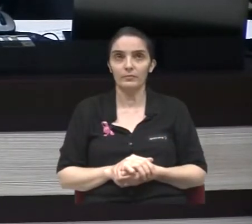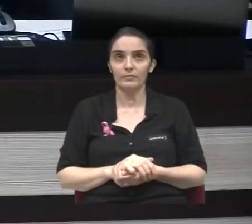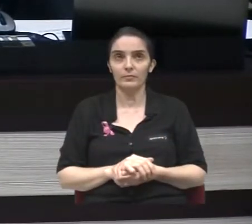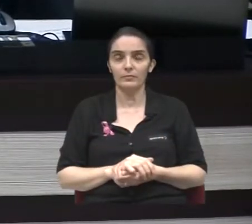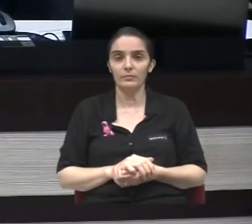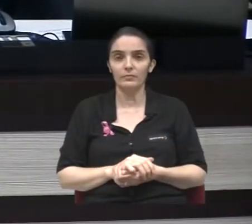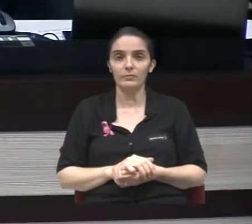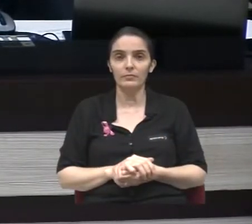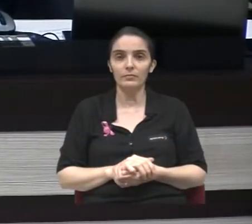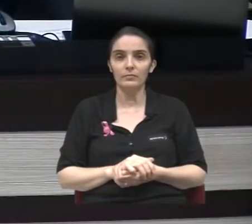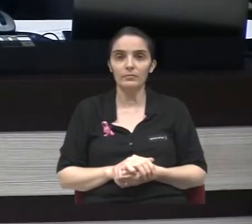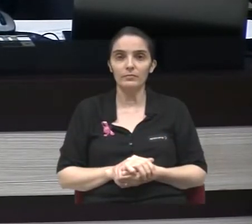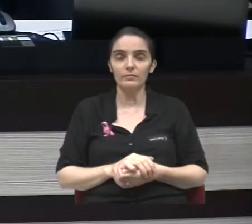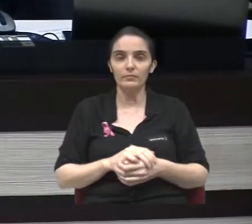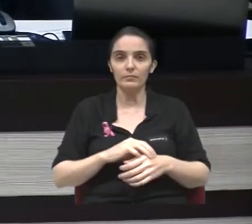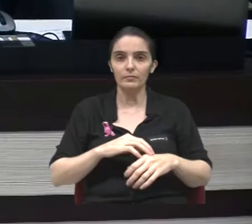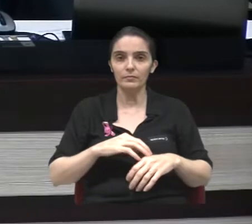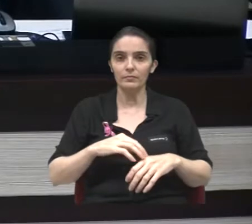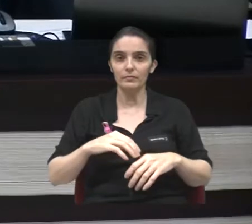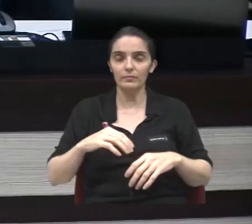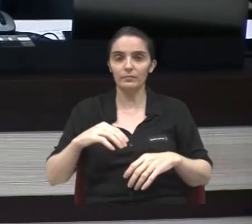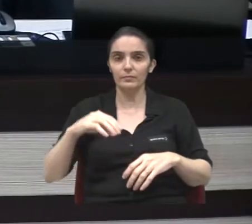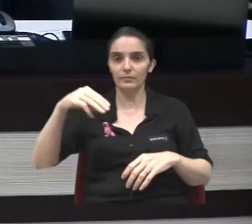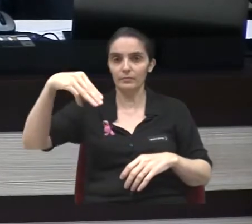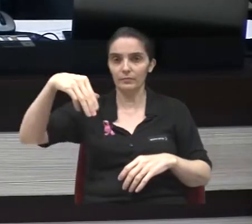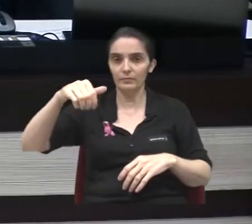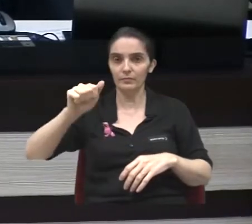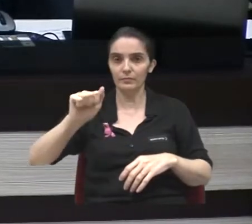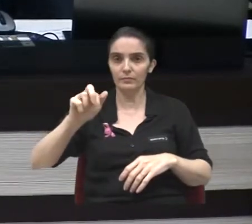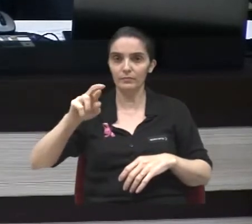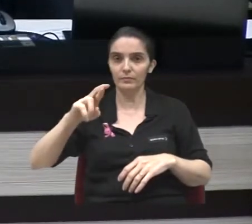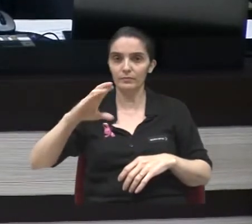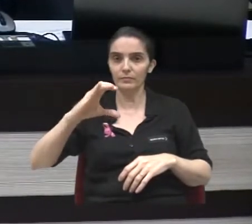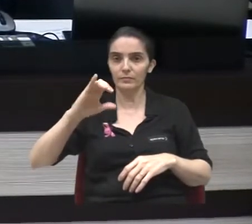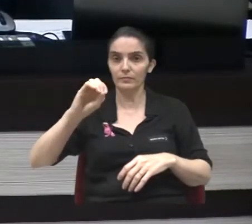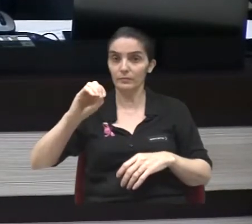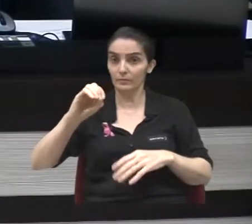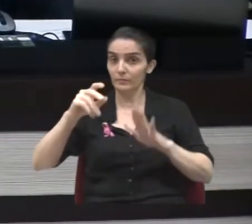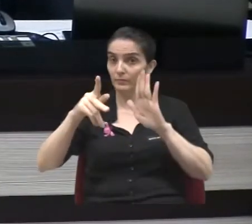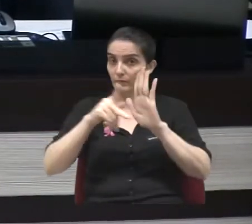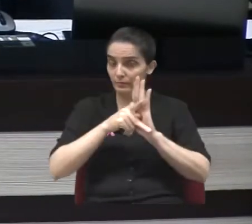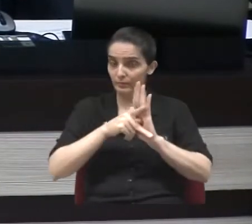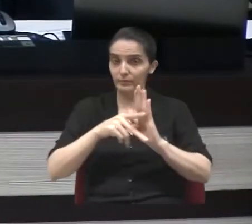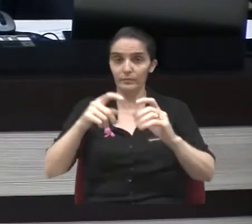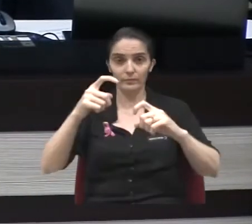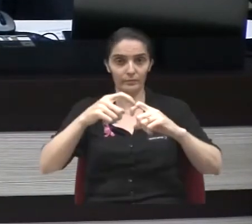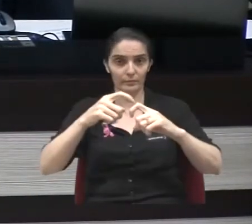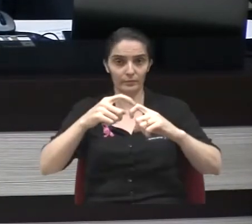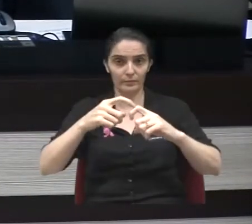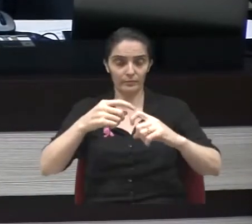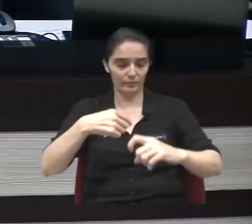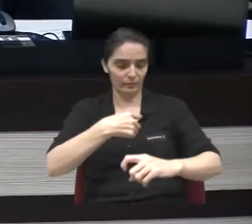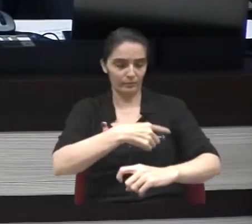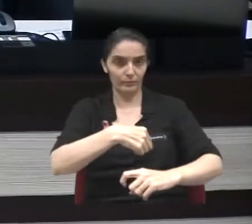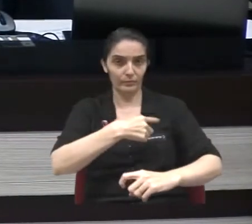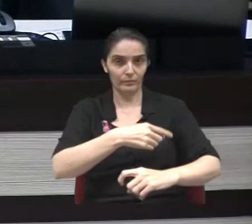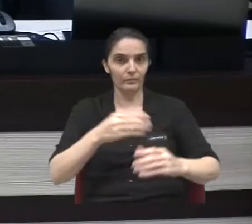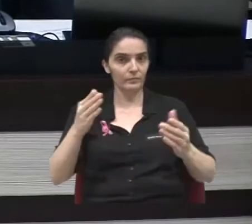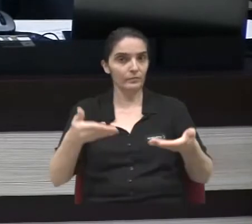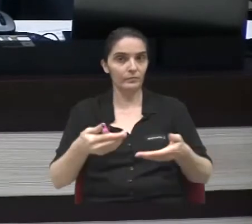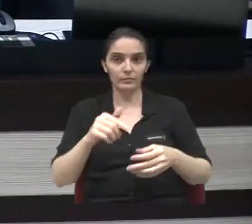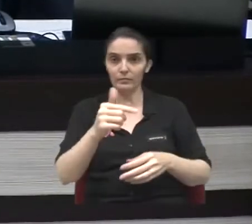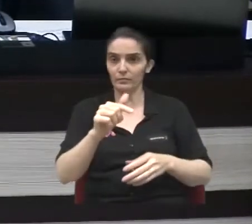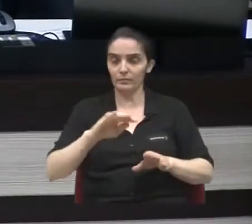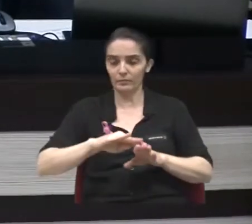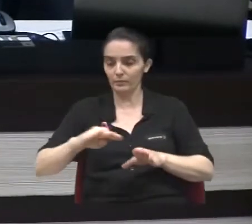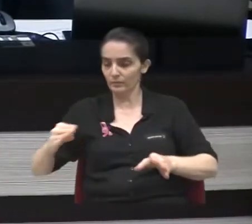Doutor Márcio, que também é mastologista. Então nós vamos abrir um espaço, já que hoje não teria tribuna, porque nós temos